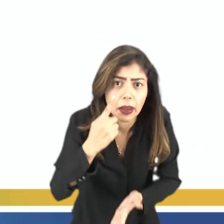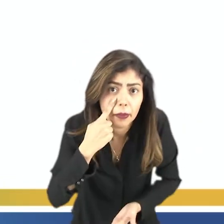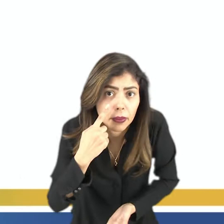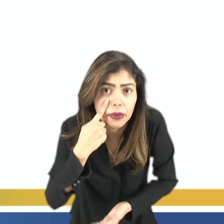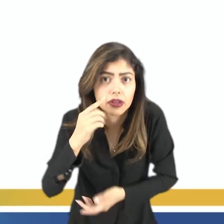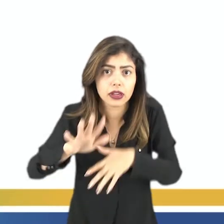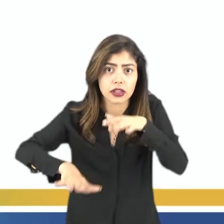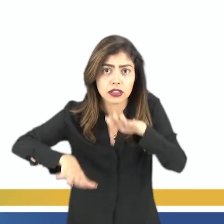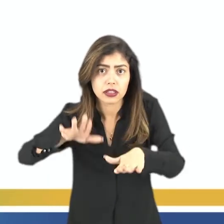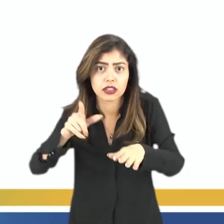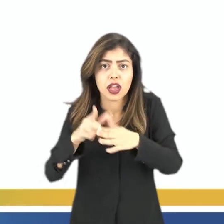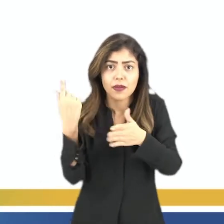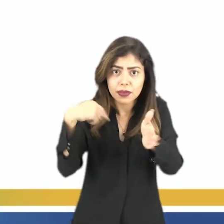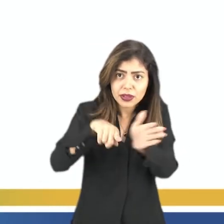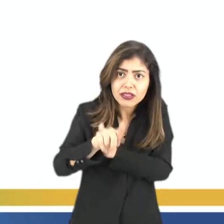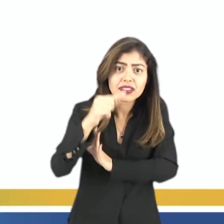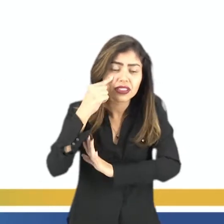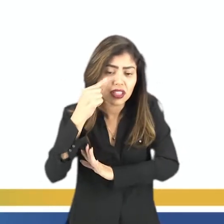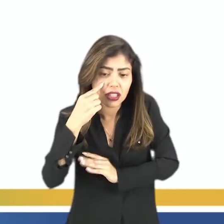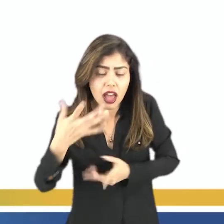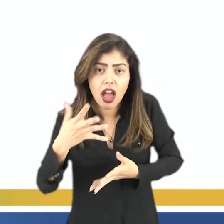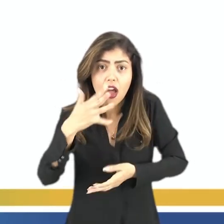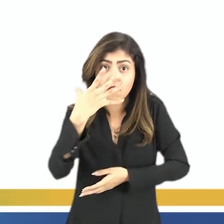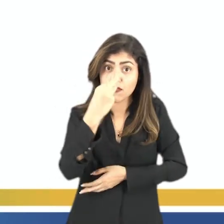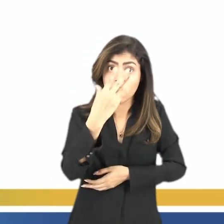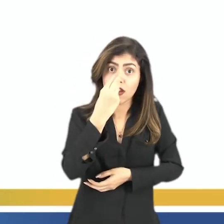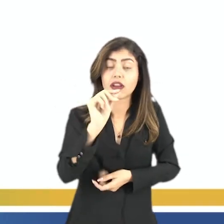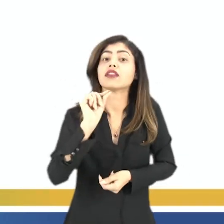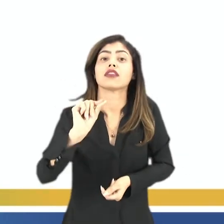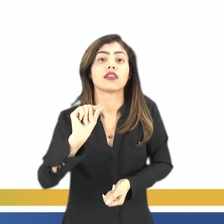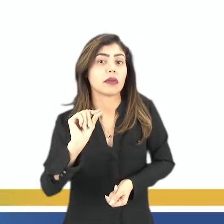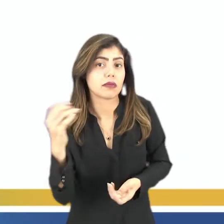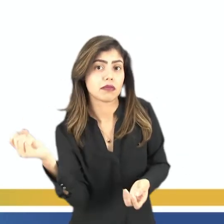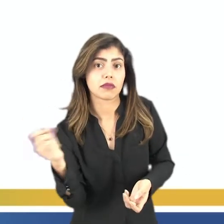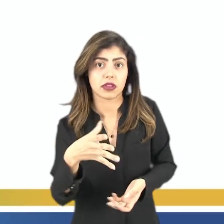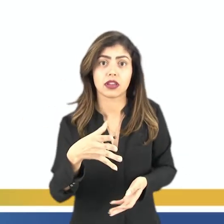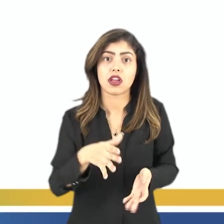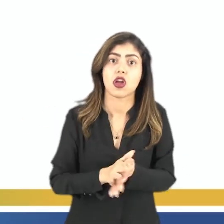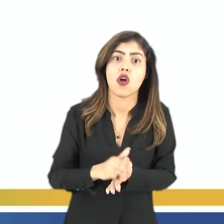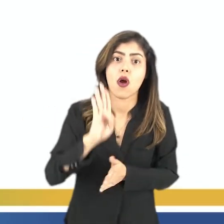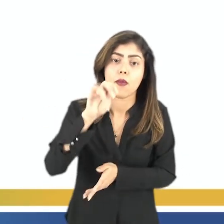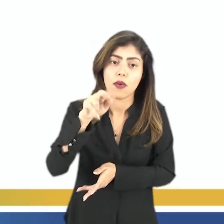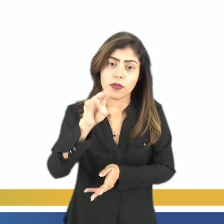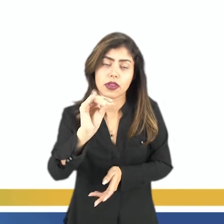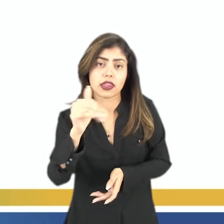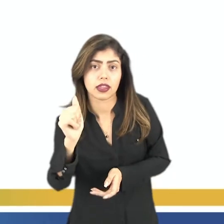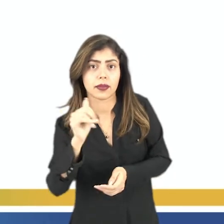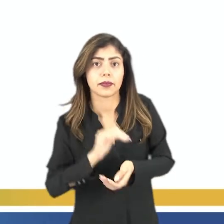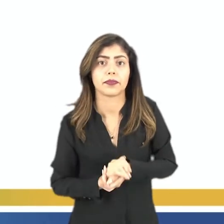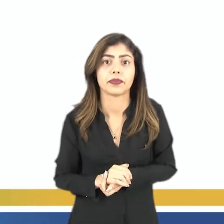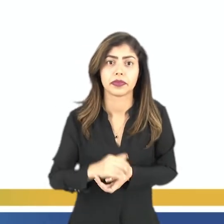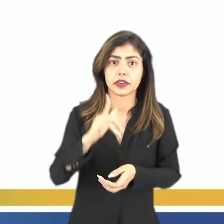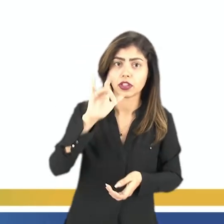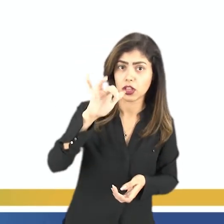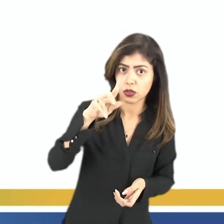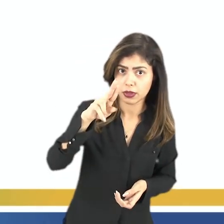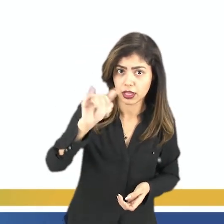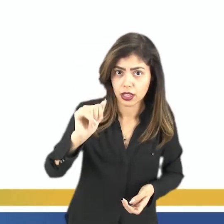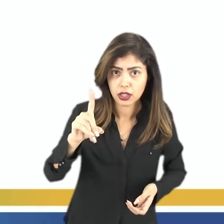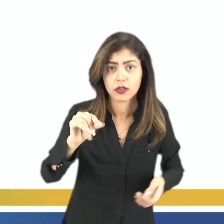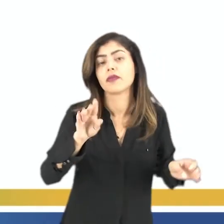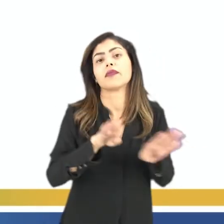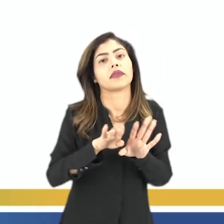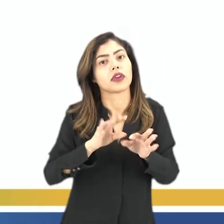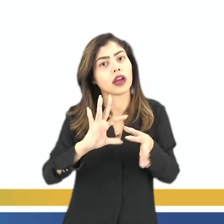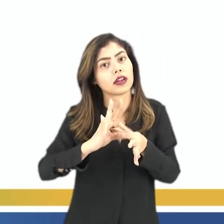material ou de uma questão, você vai ter uma foto mesmo do material, de uma bobina, ou de um laminado, ou de